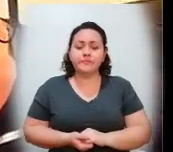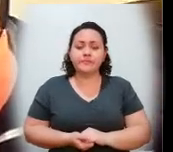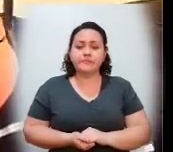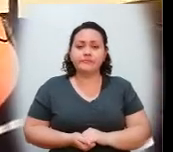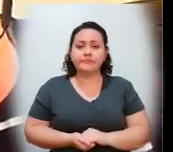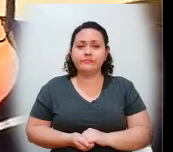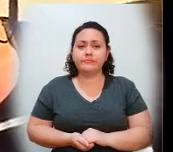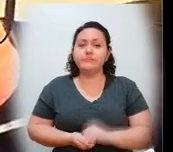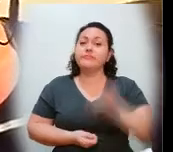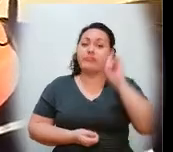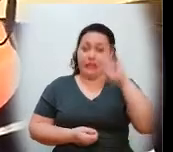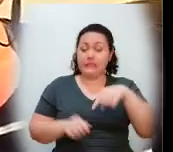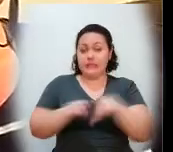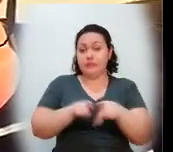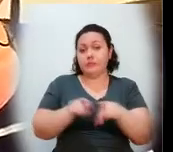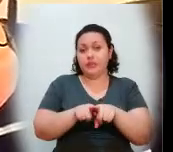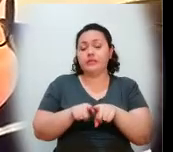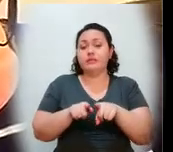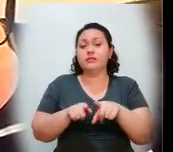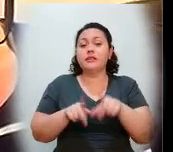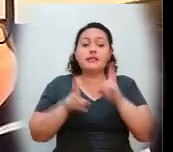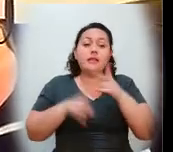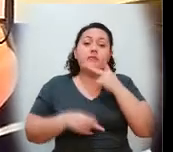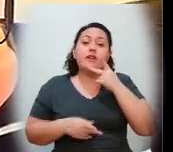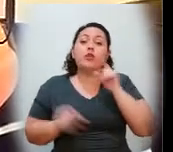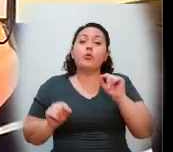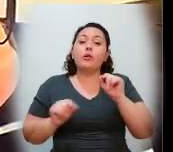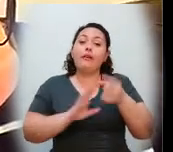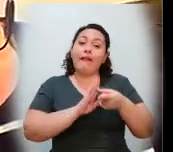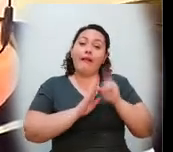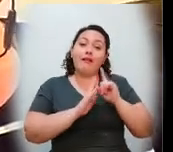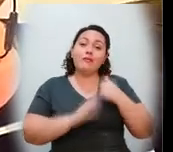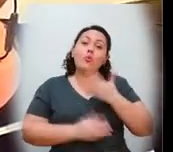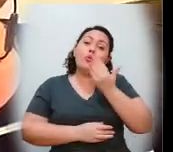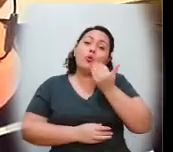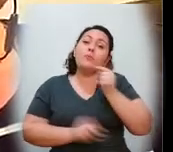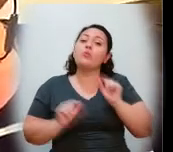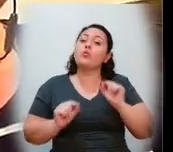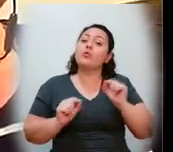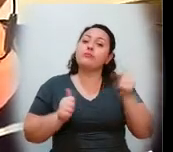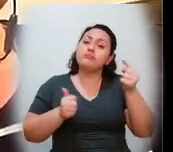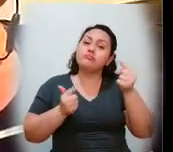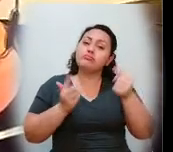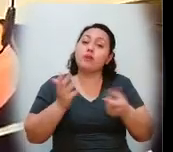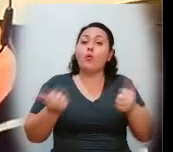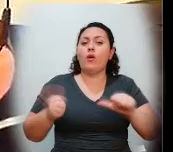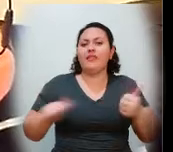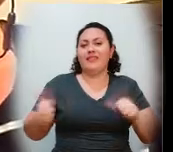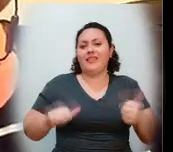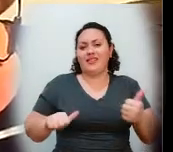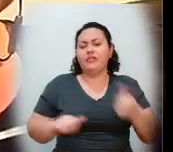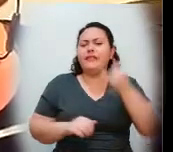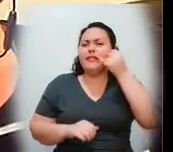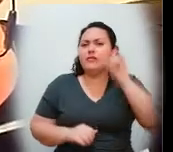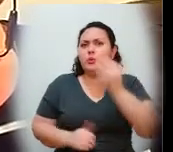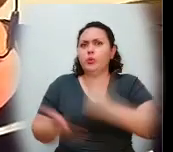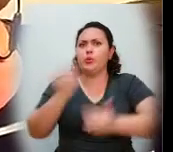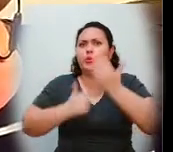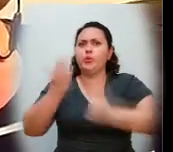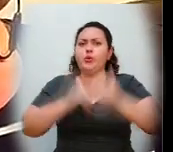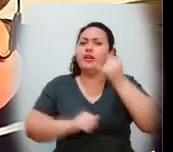relacionadas. Né, uma das coisas que também se fala é a qualidade da alimentação nesse momento, que é evitar comer